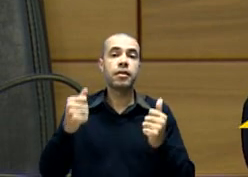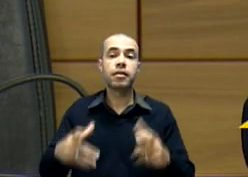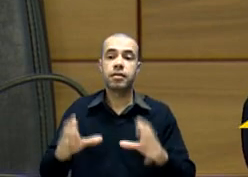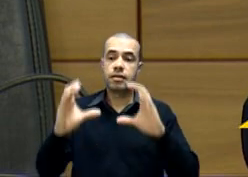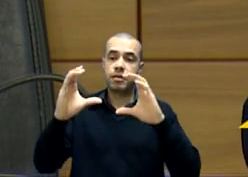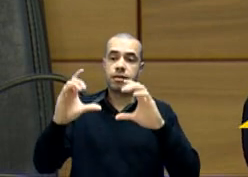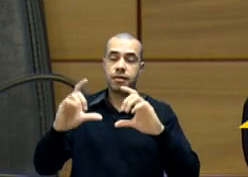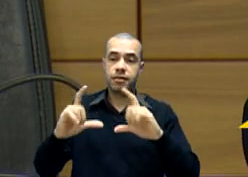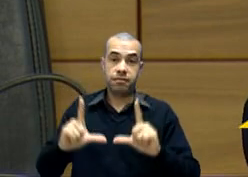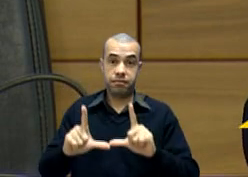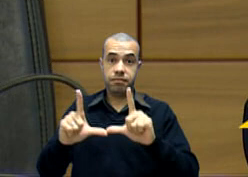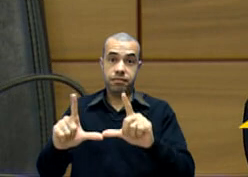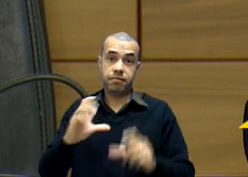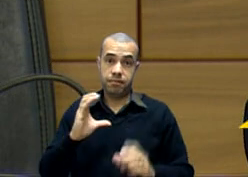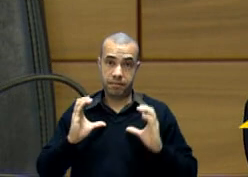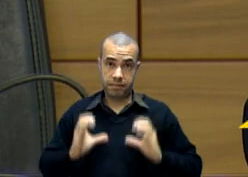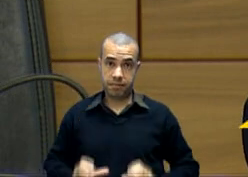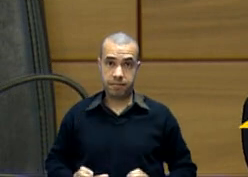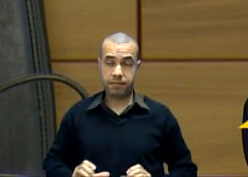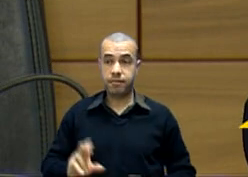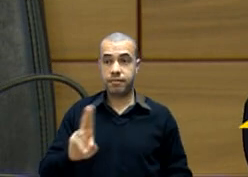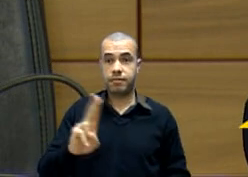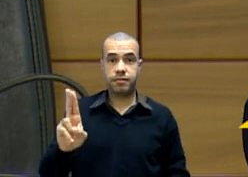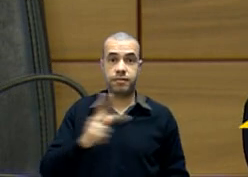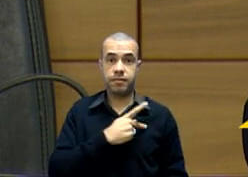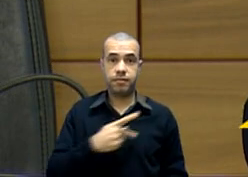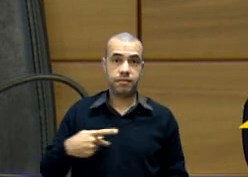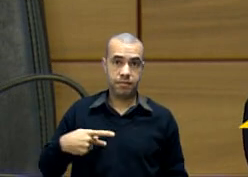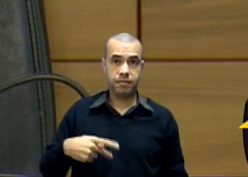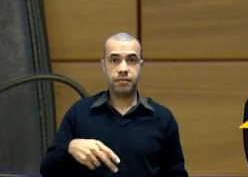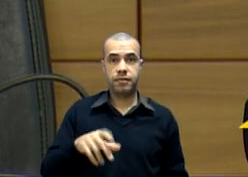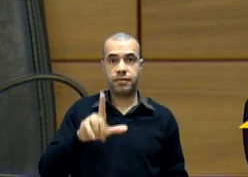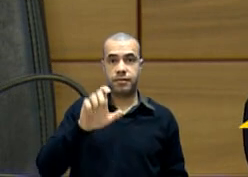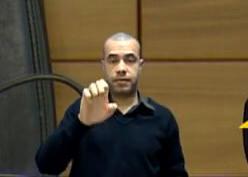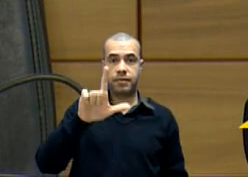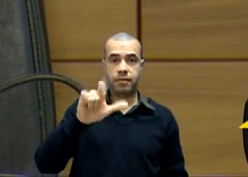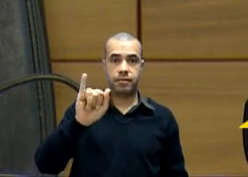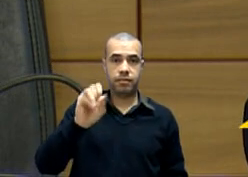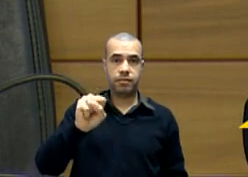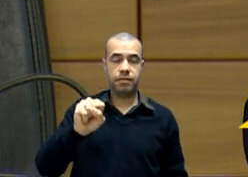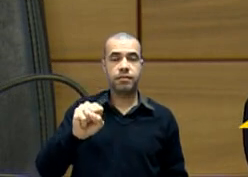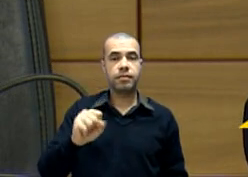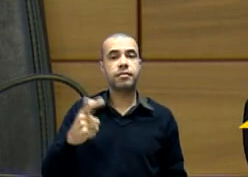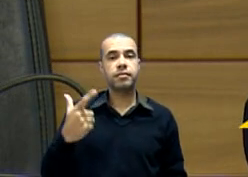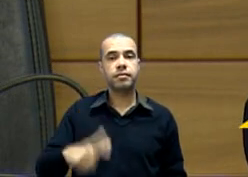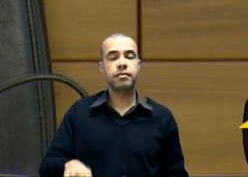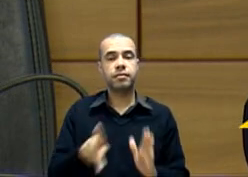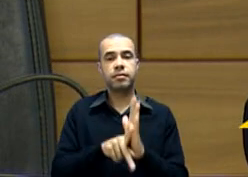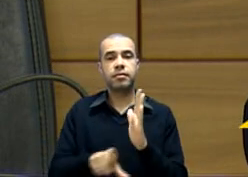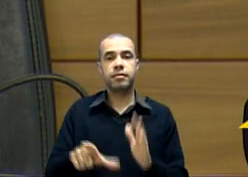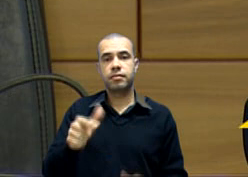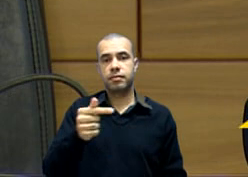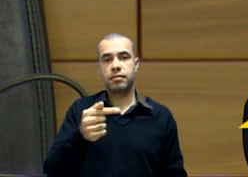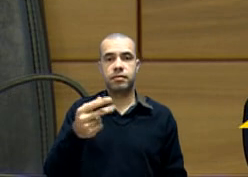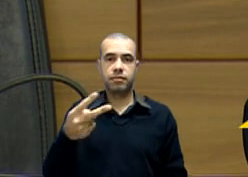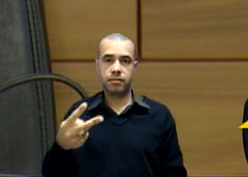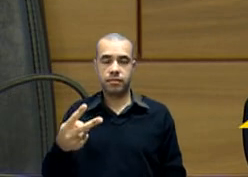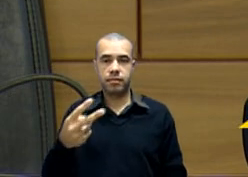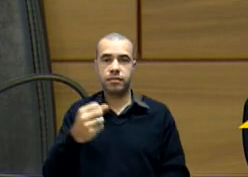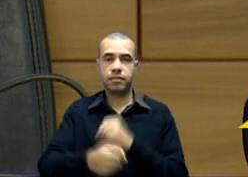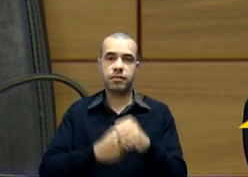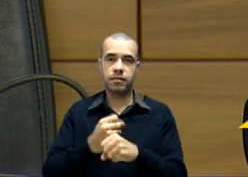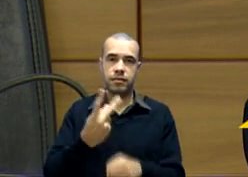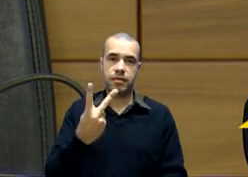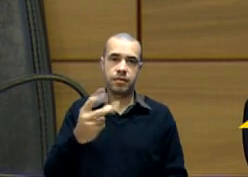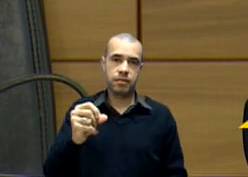ao ilustríssimo senhor Pastor Eli Souto de Proença. Projeto de decreto legislativo 72/2019,